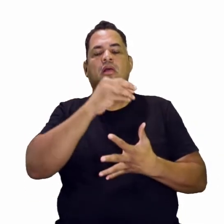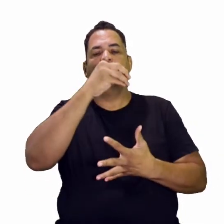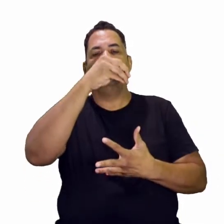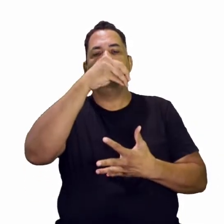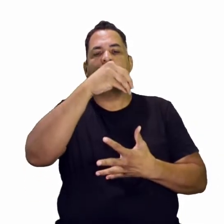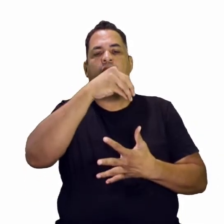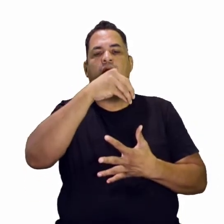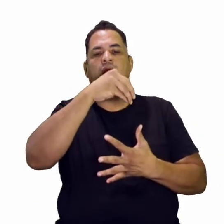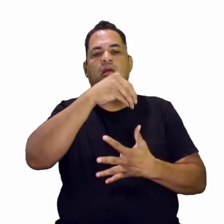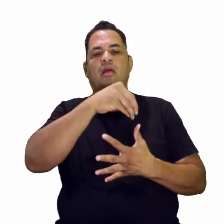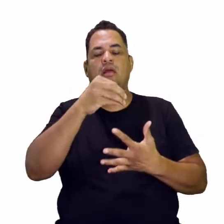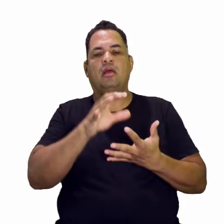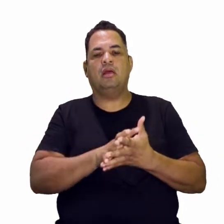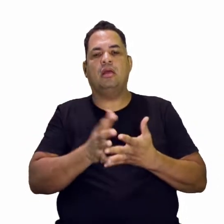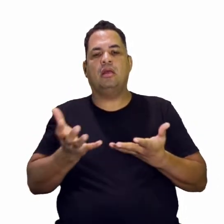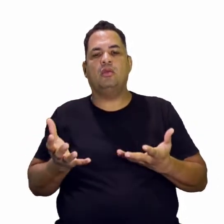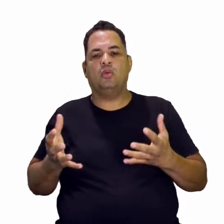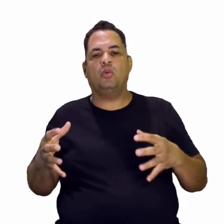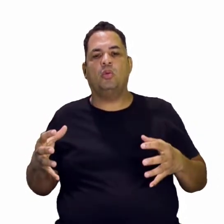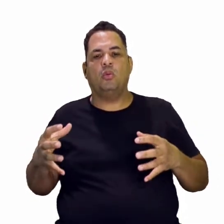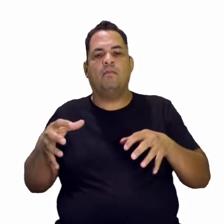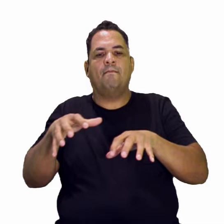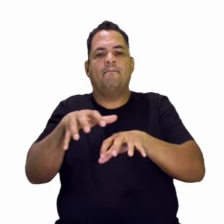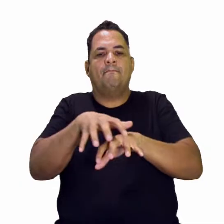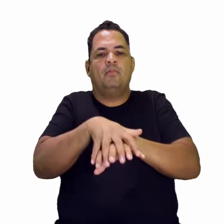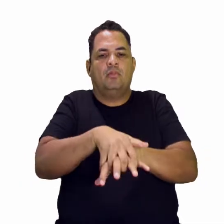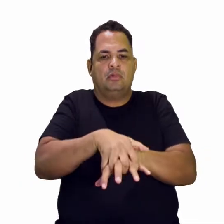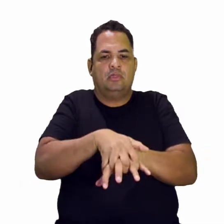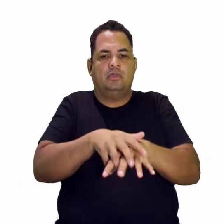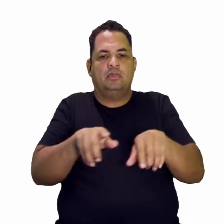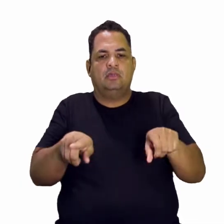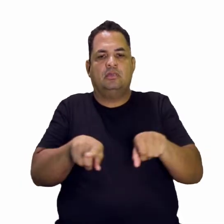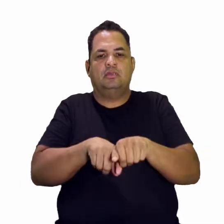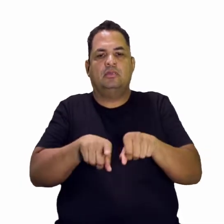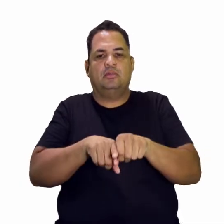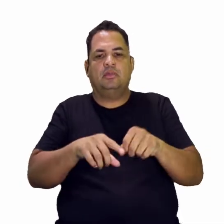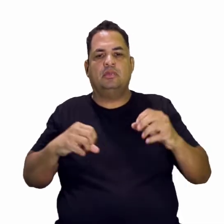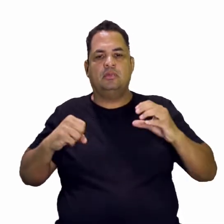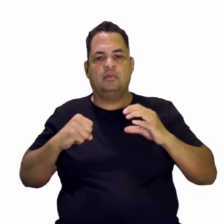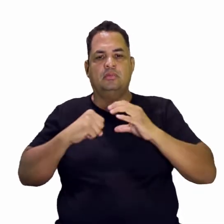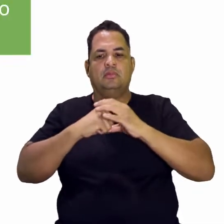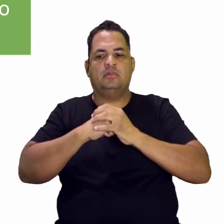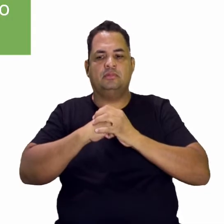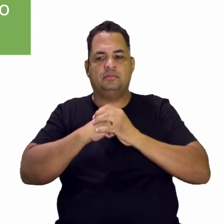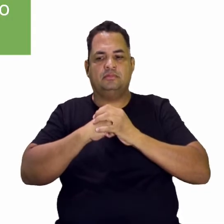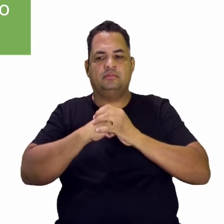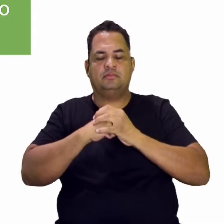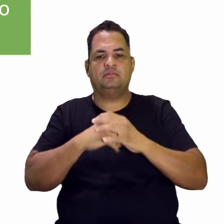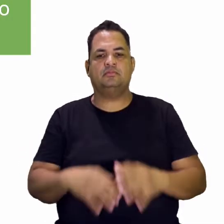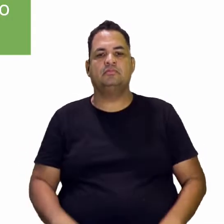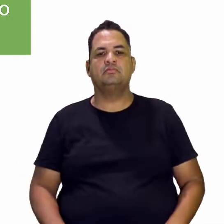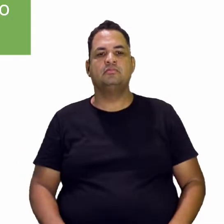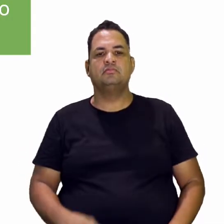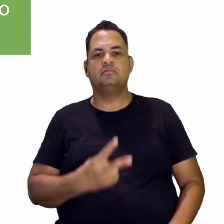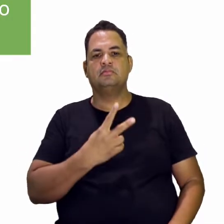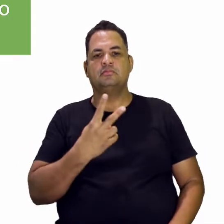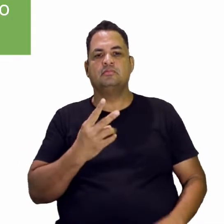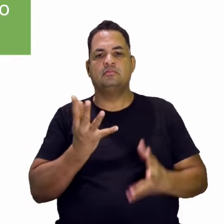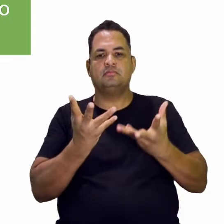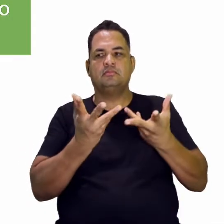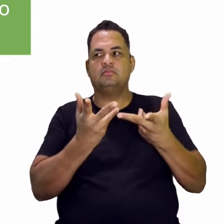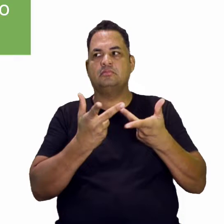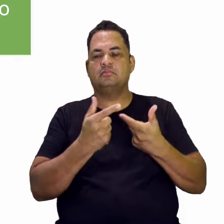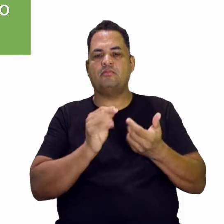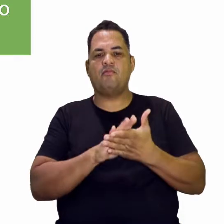reino protista. Ok, então vamos lá para a nossa habilidade. E na